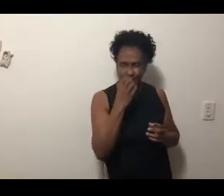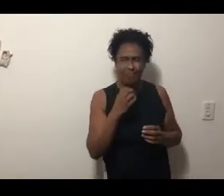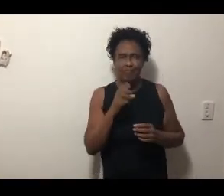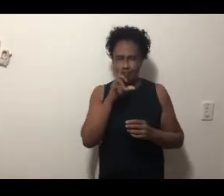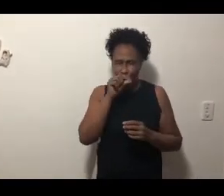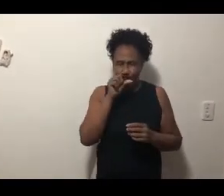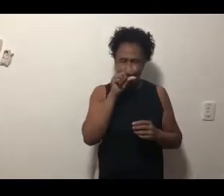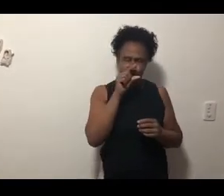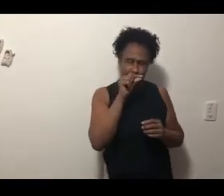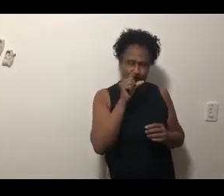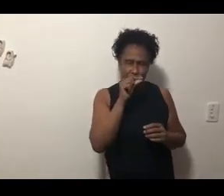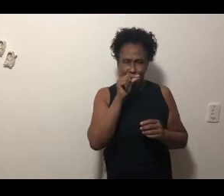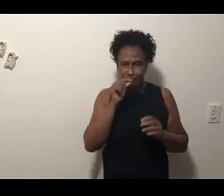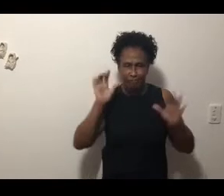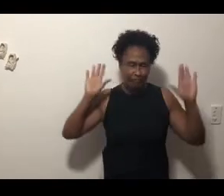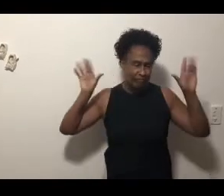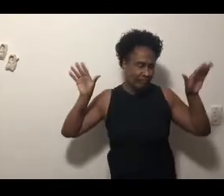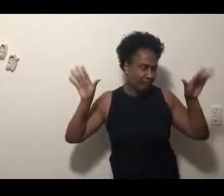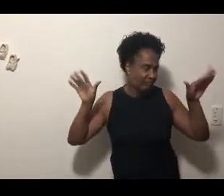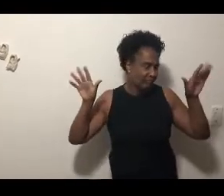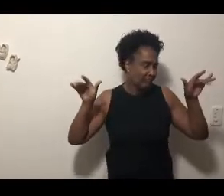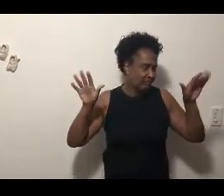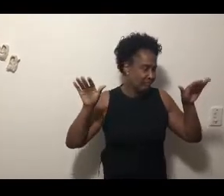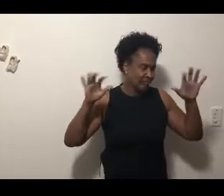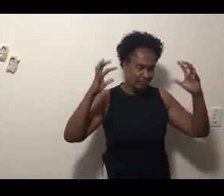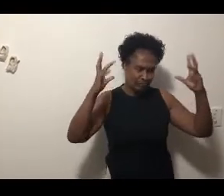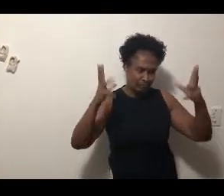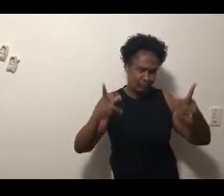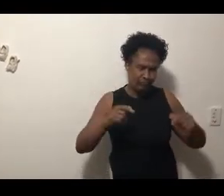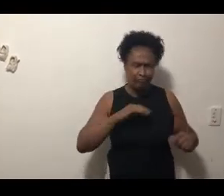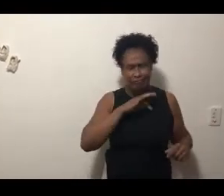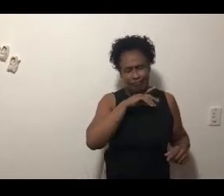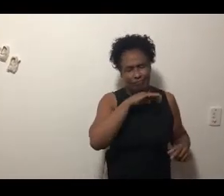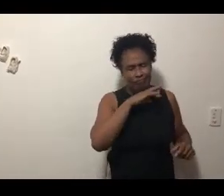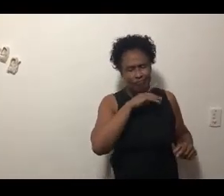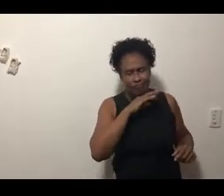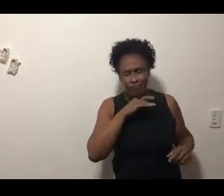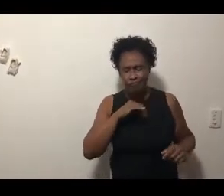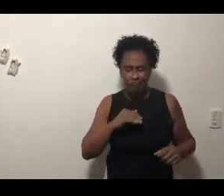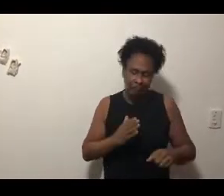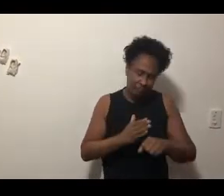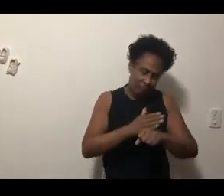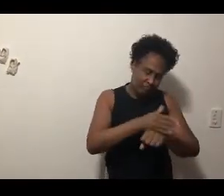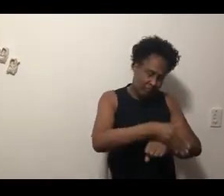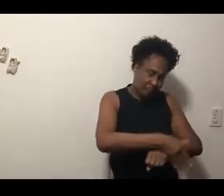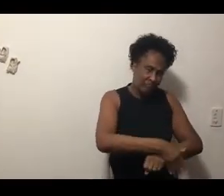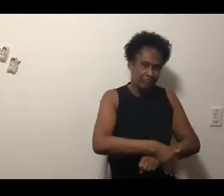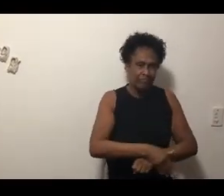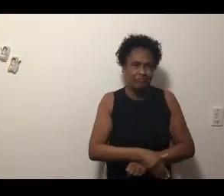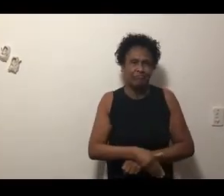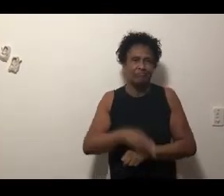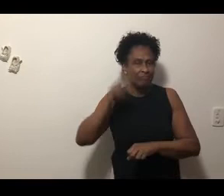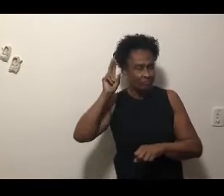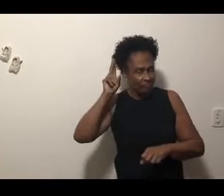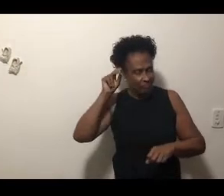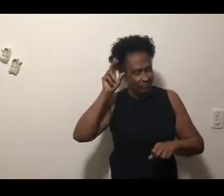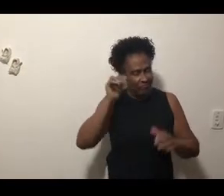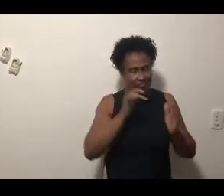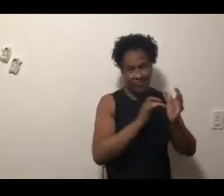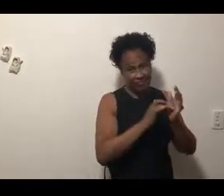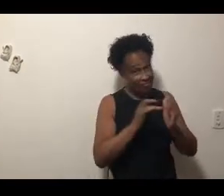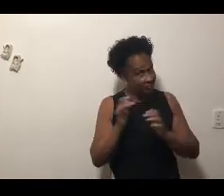Cachorrinho, agulhinha, moedinha, pardal a voar, todos entram nas histórias